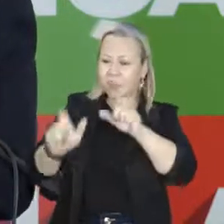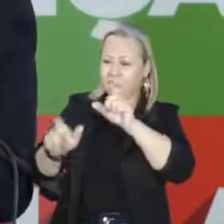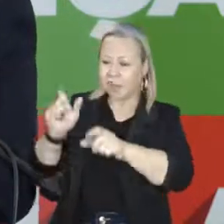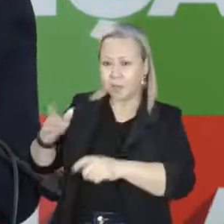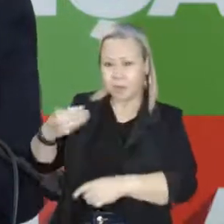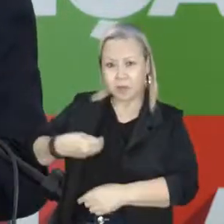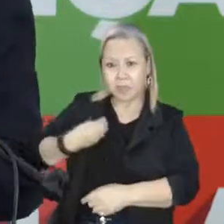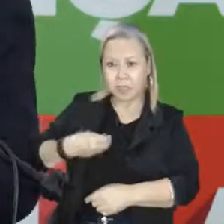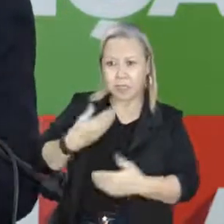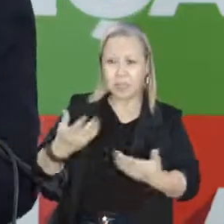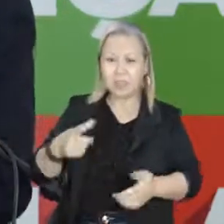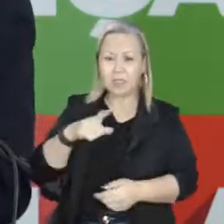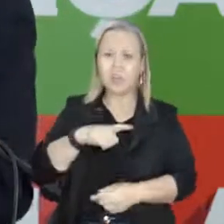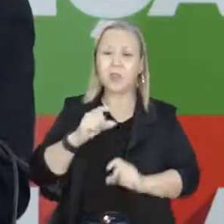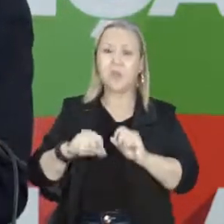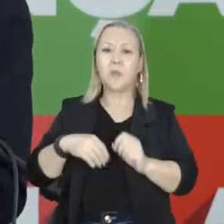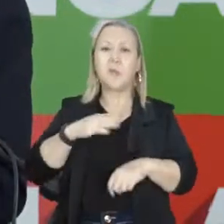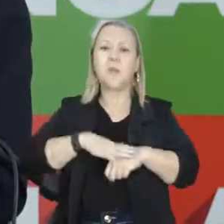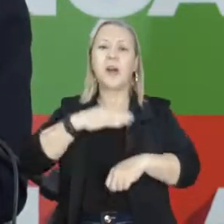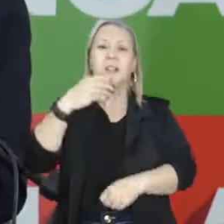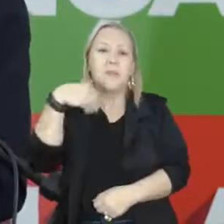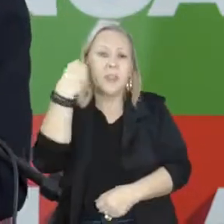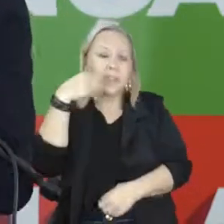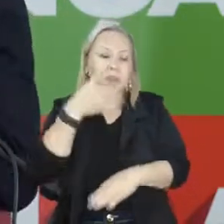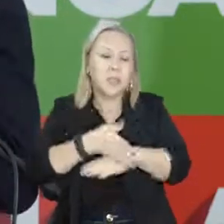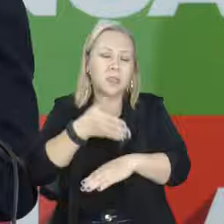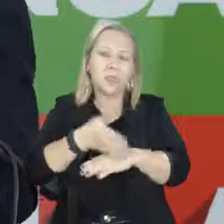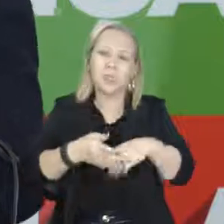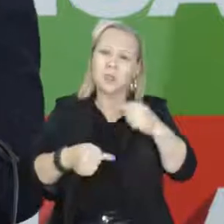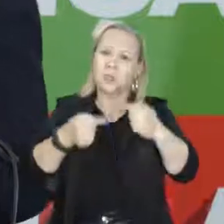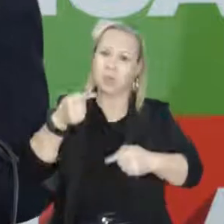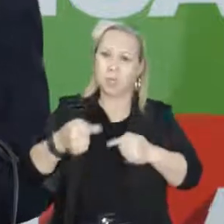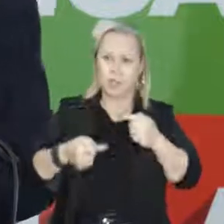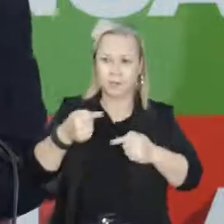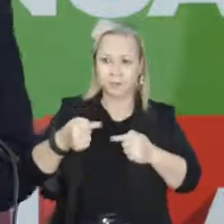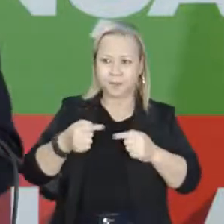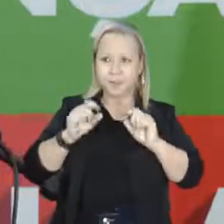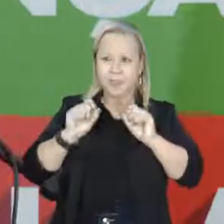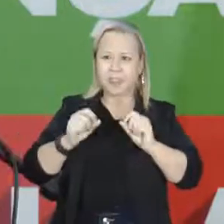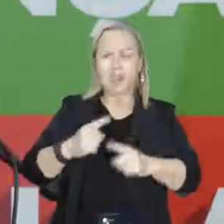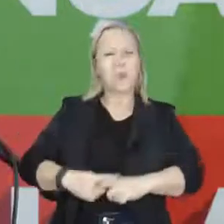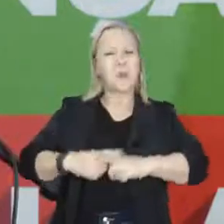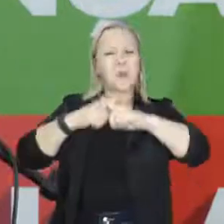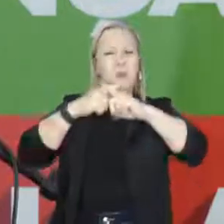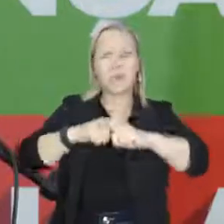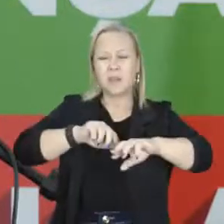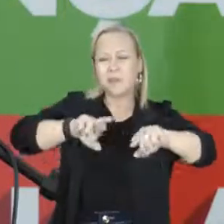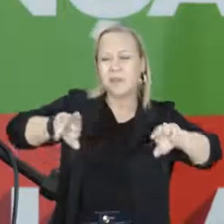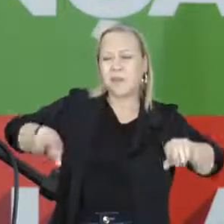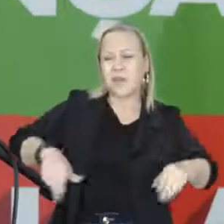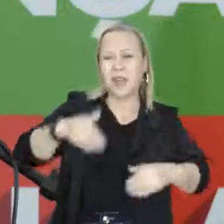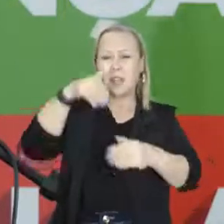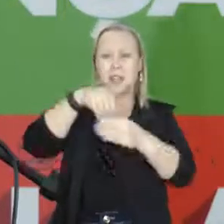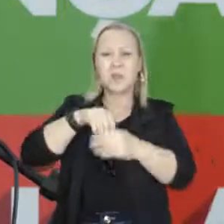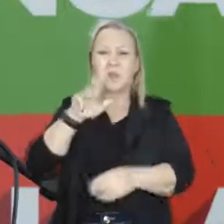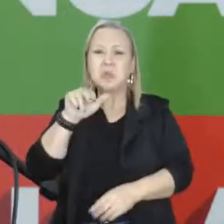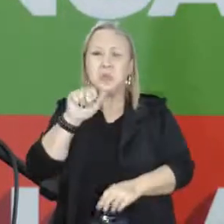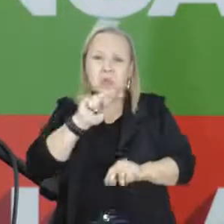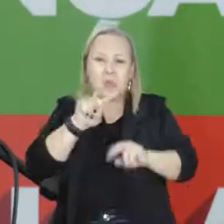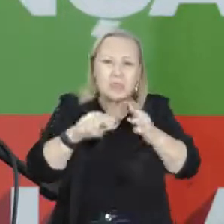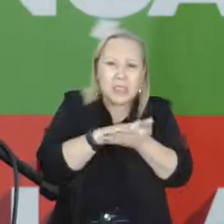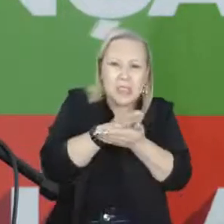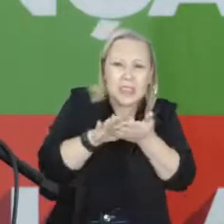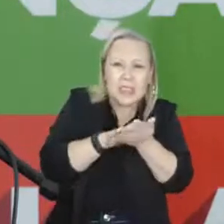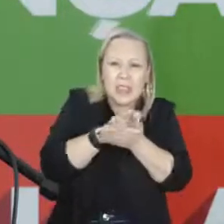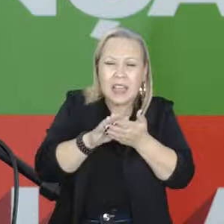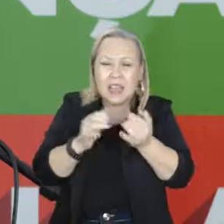mais experiência de participação política. Já concorri a tantas eleições... Eu nunca vi nada semelhante ao que tem hoje